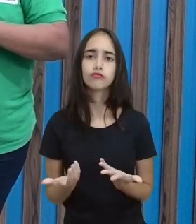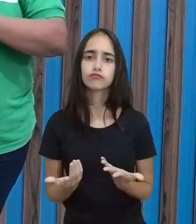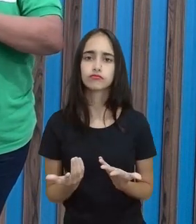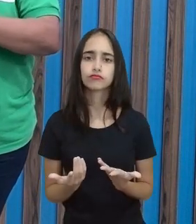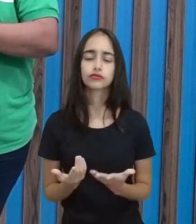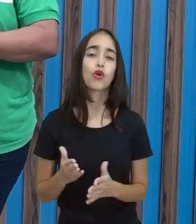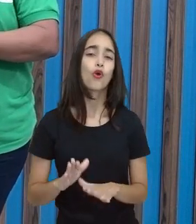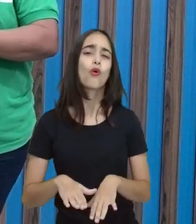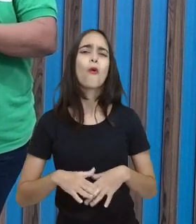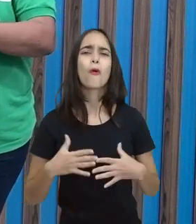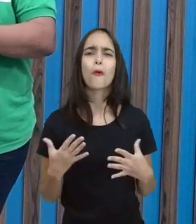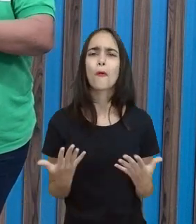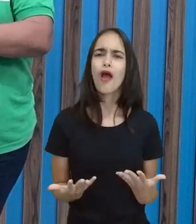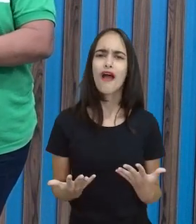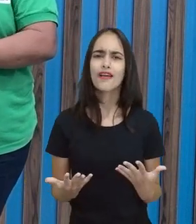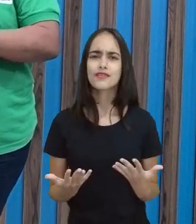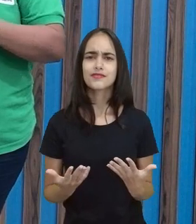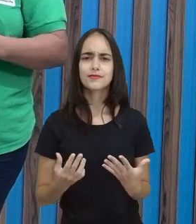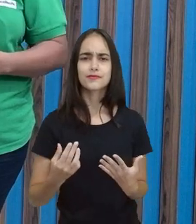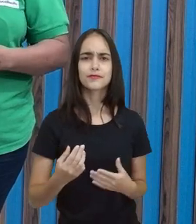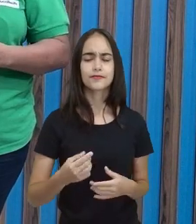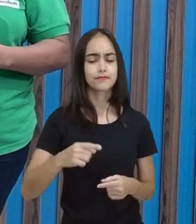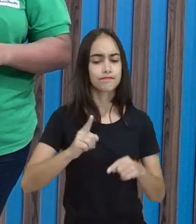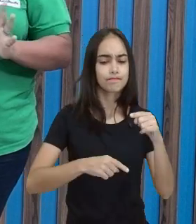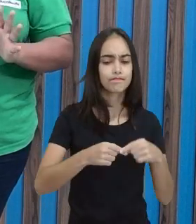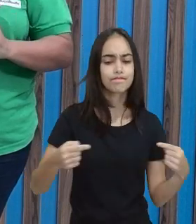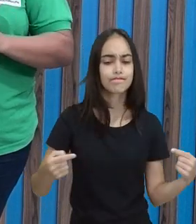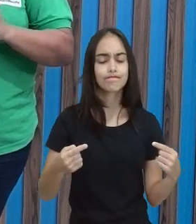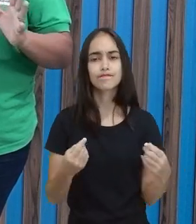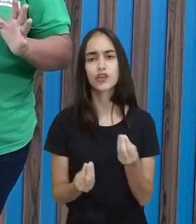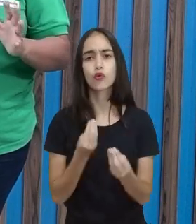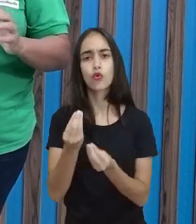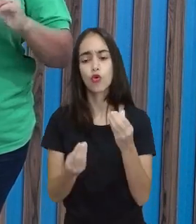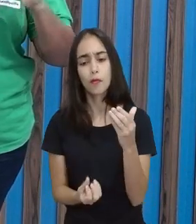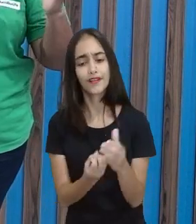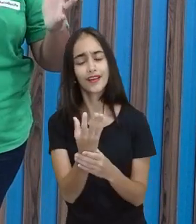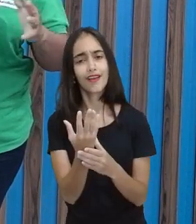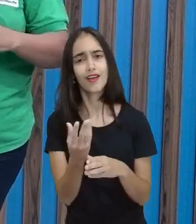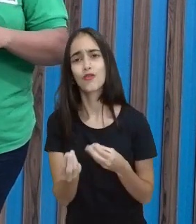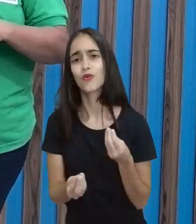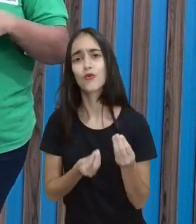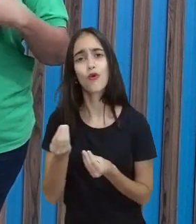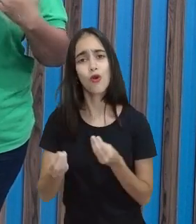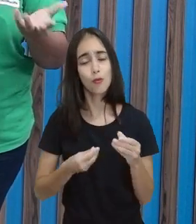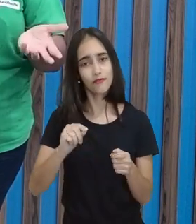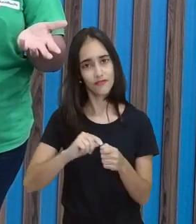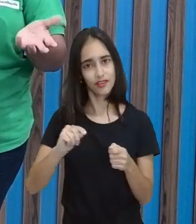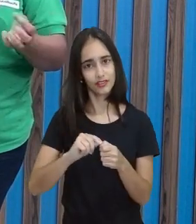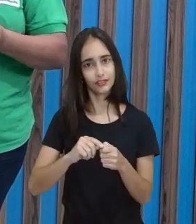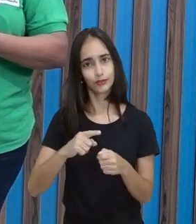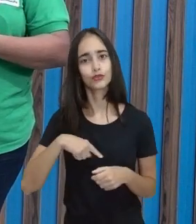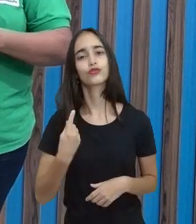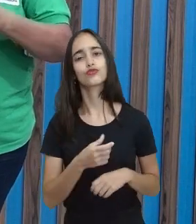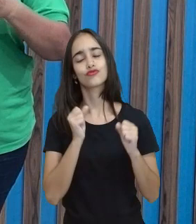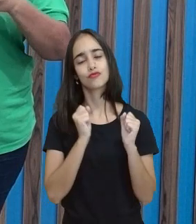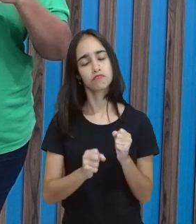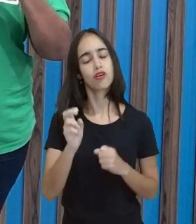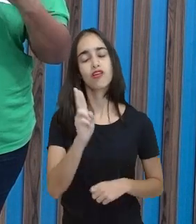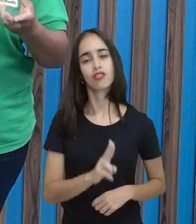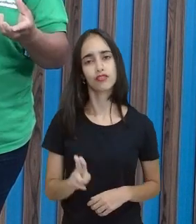são produzidas, os materiais diversos, né? Tem diversos materiais e a gente pode utilizar e a